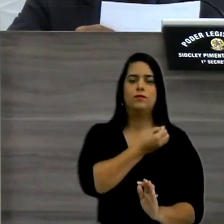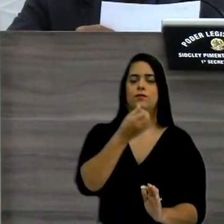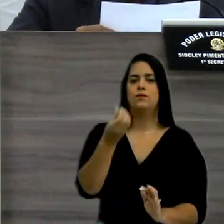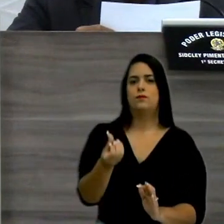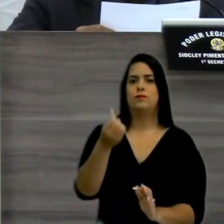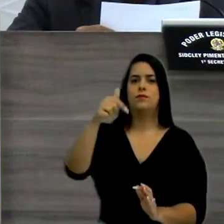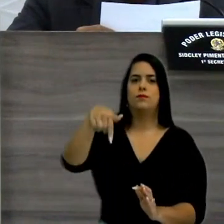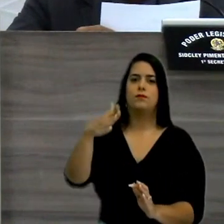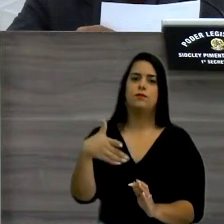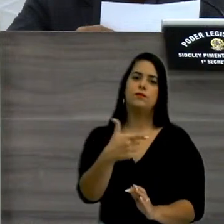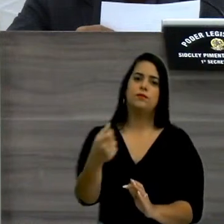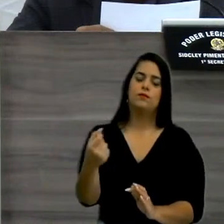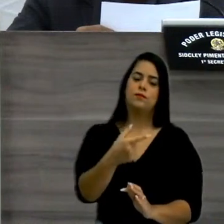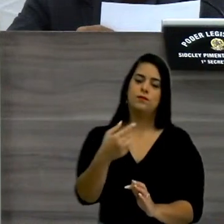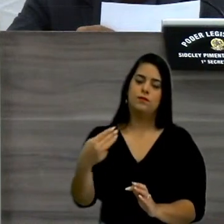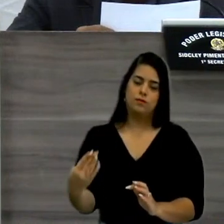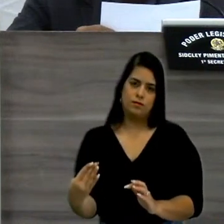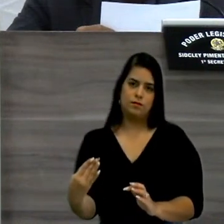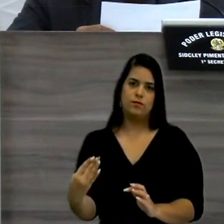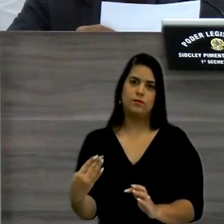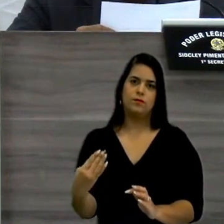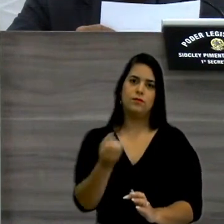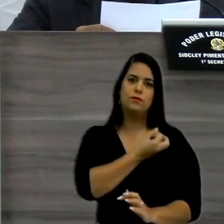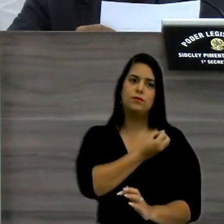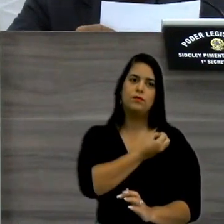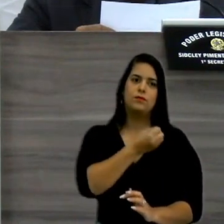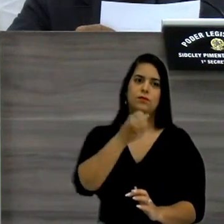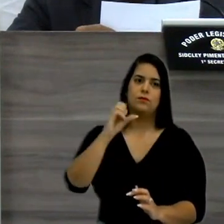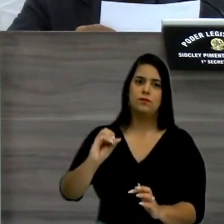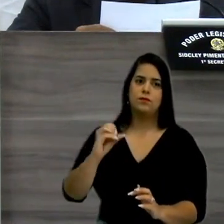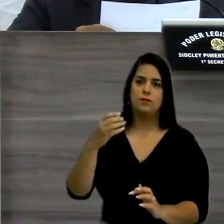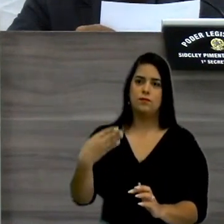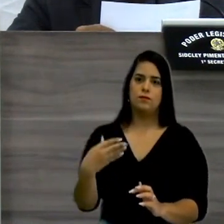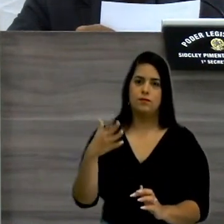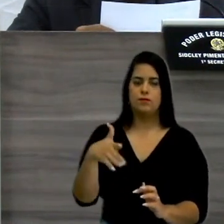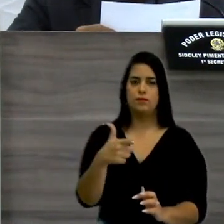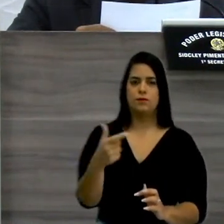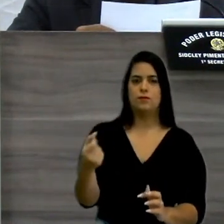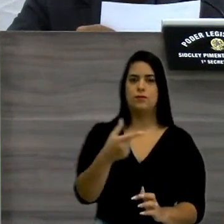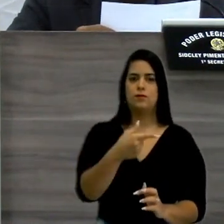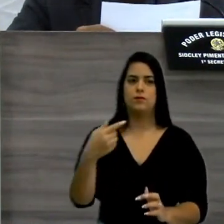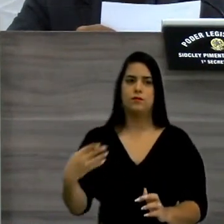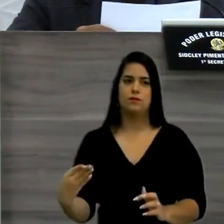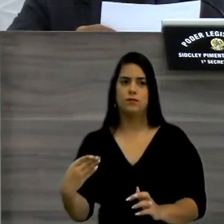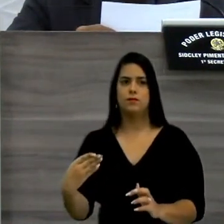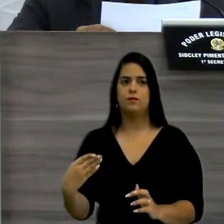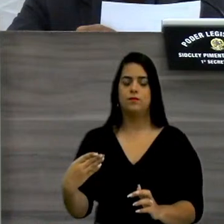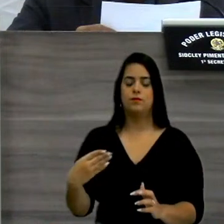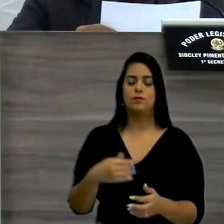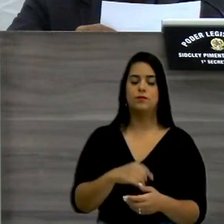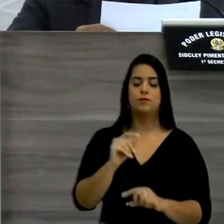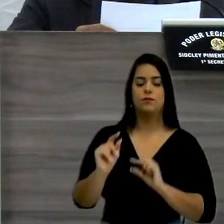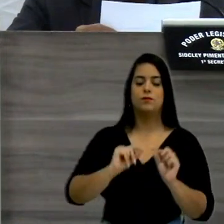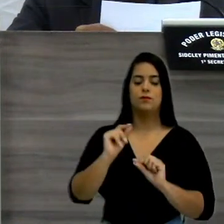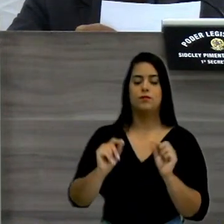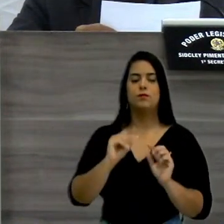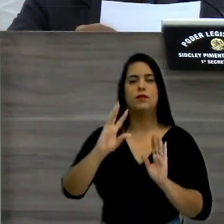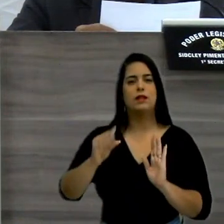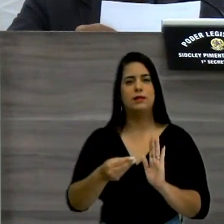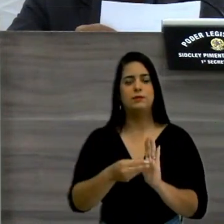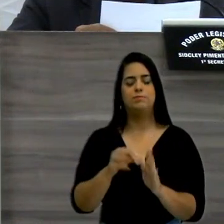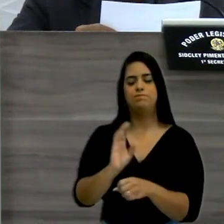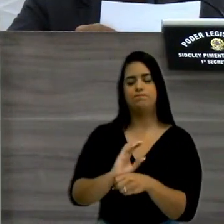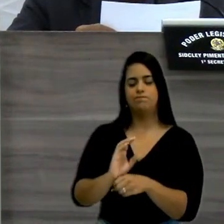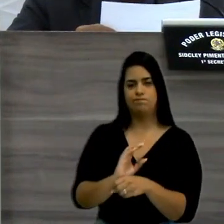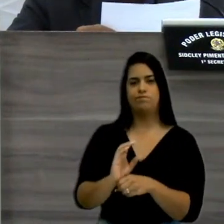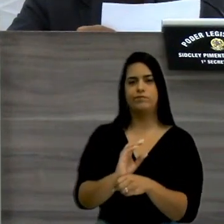67/2024, requerimento número 04/2024, de autoria do vereador Cid Cleito Mentel. Recebemos através de emendas parlamentares do